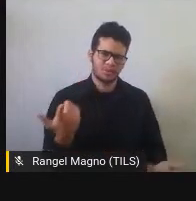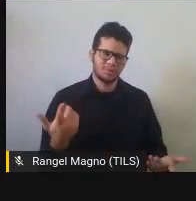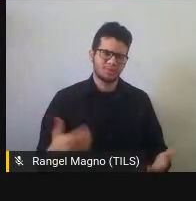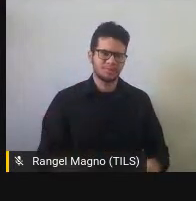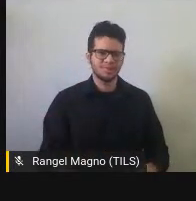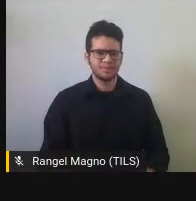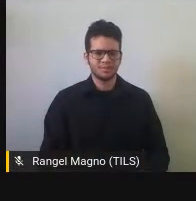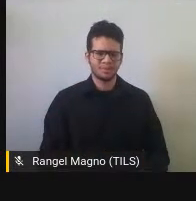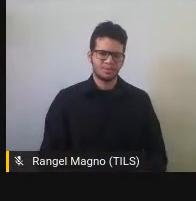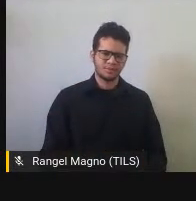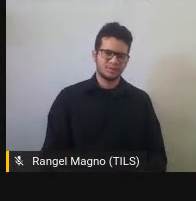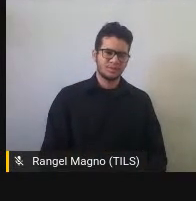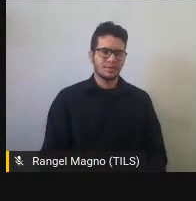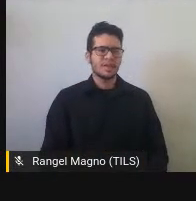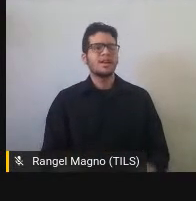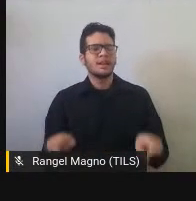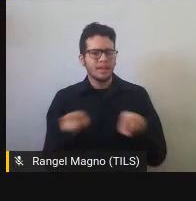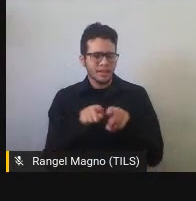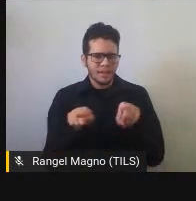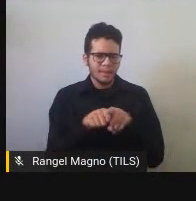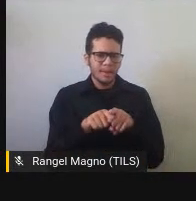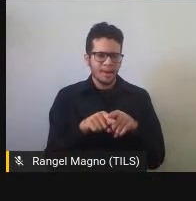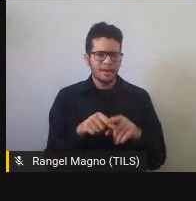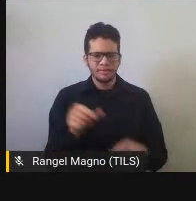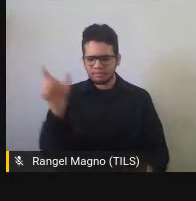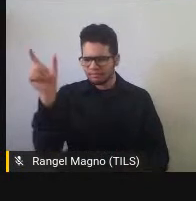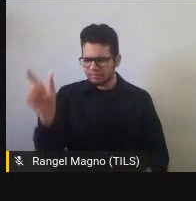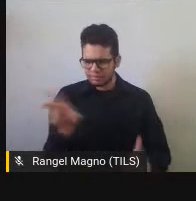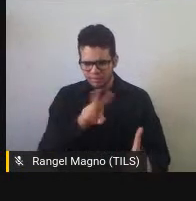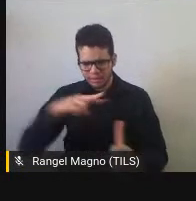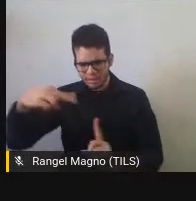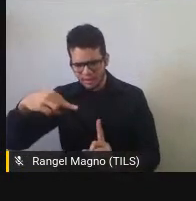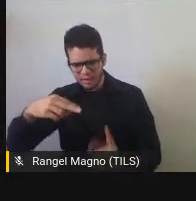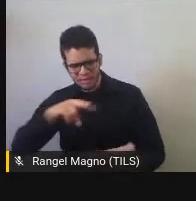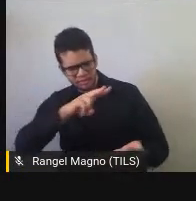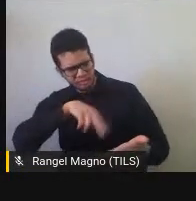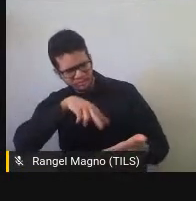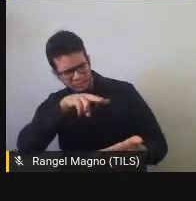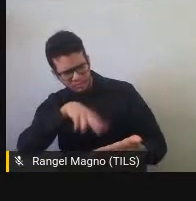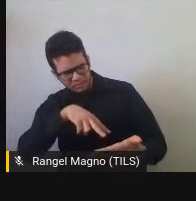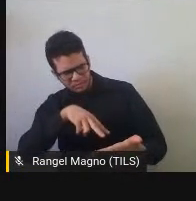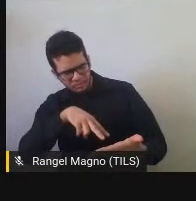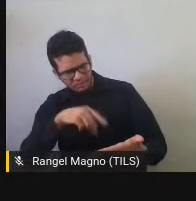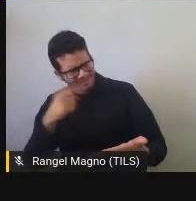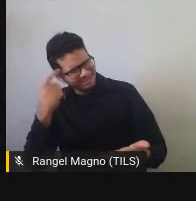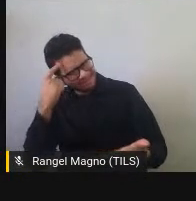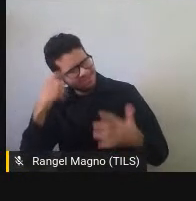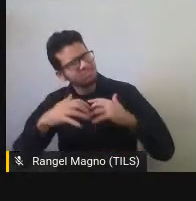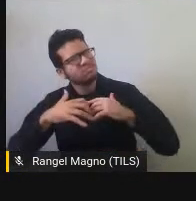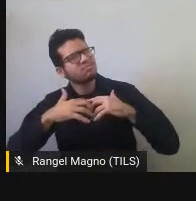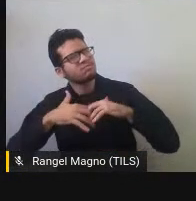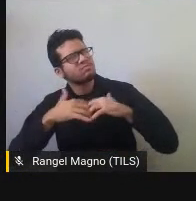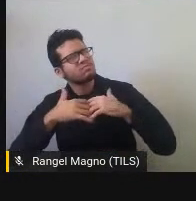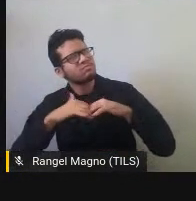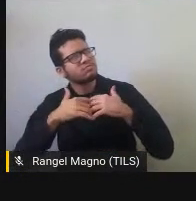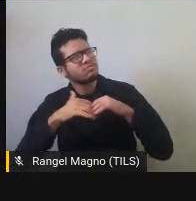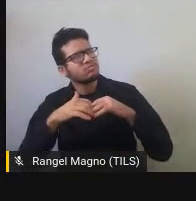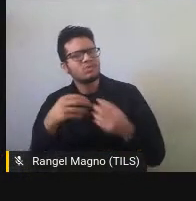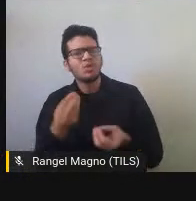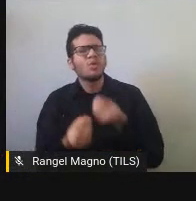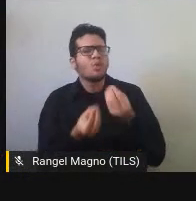relato enquanto seu primeiro leitor e que opera nessa narrativa como um interlocutor acaba também